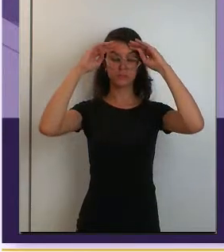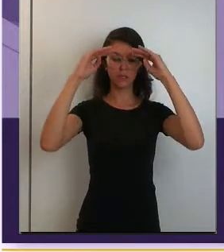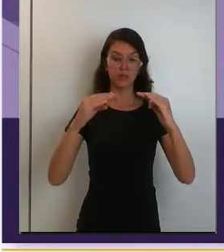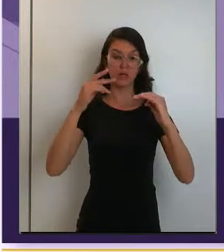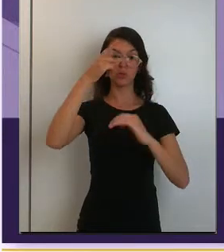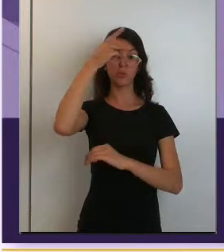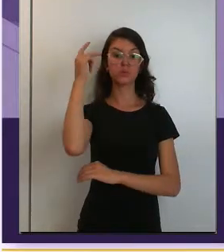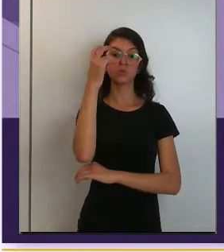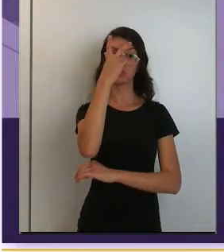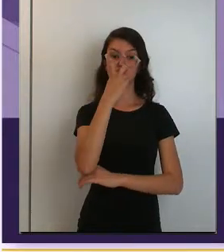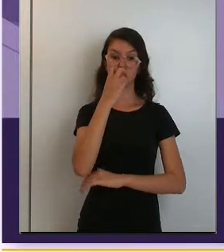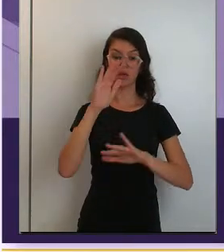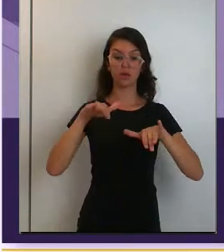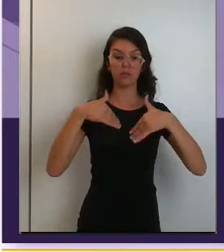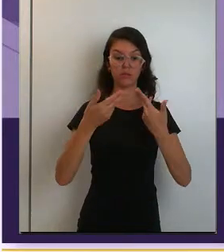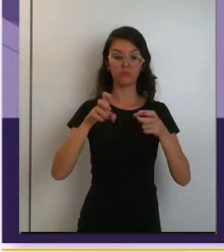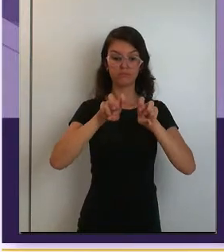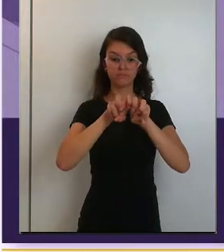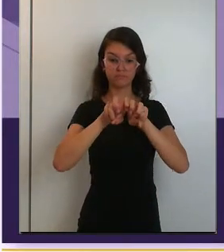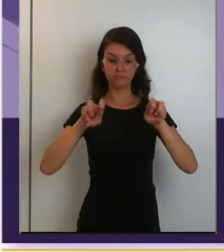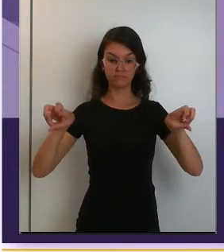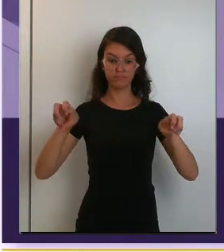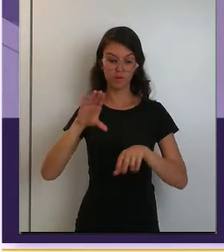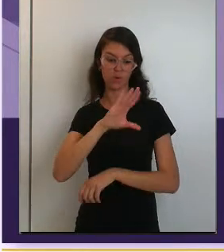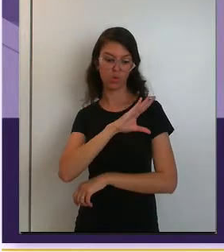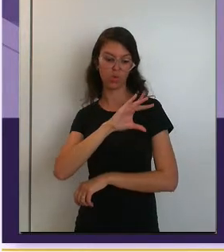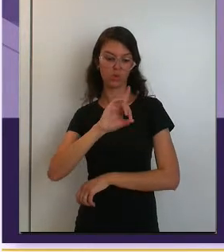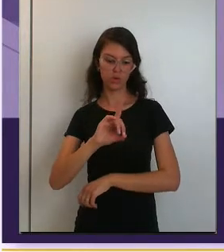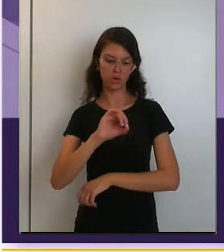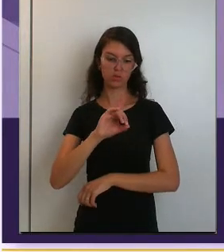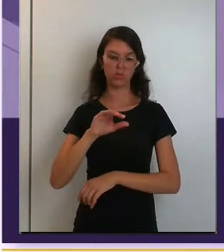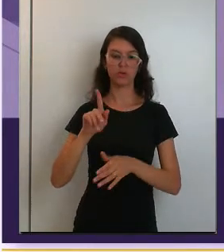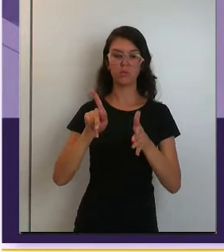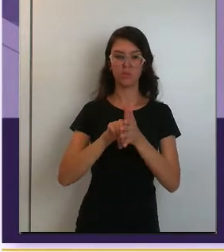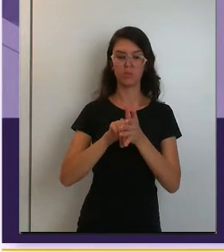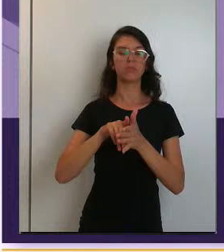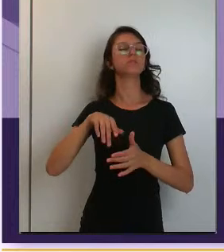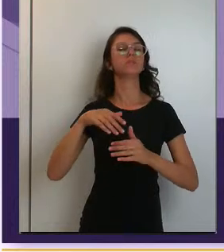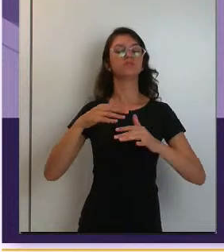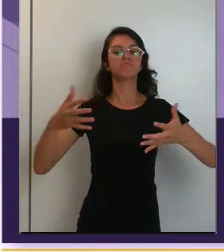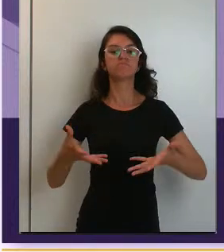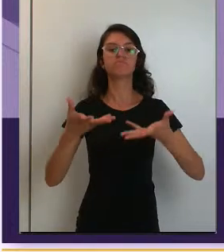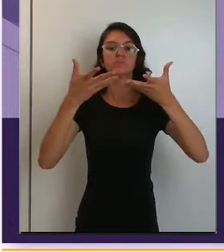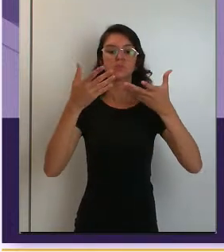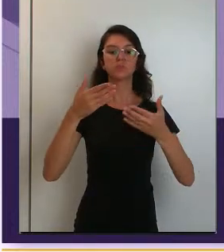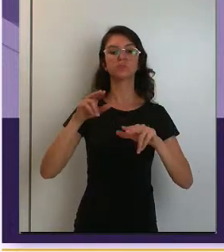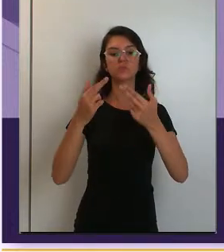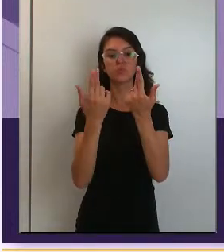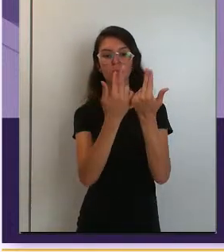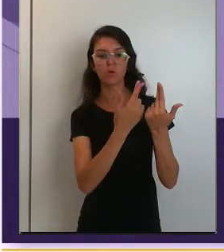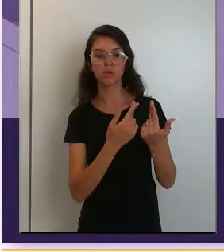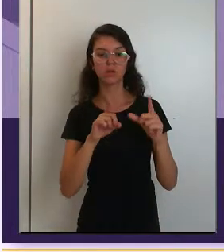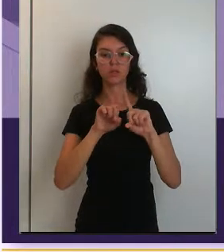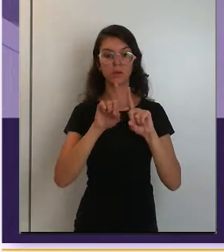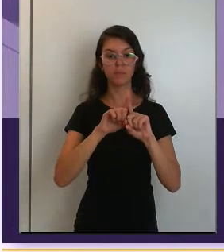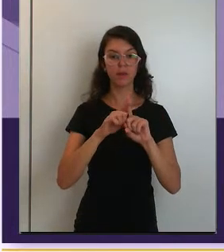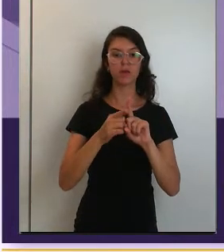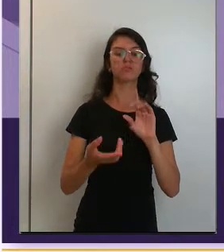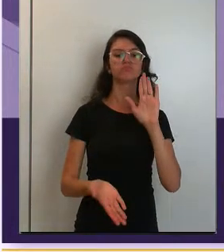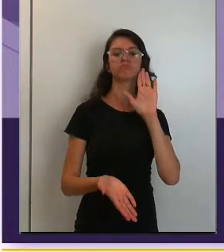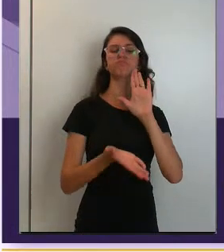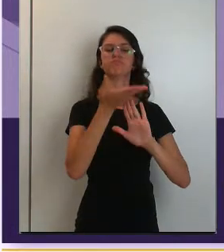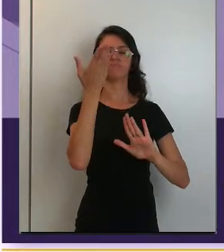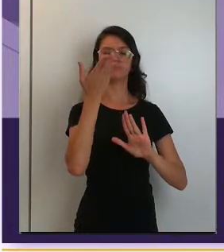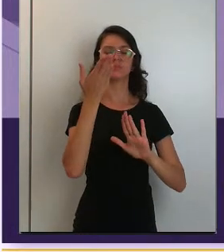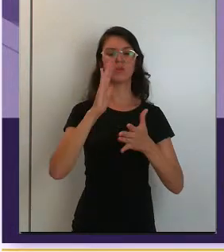Participam da mesa de abertura a coordenadora da Coordenadoria de Promoção da Igualdade de Oportunidades e Eliminação da Discriminação